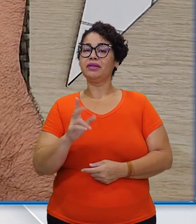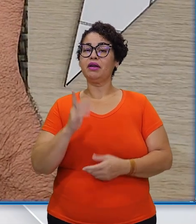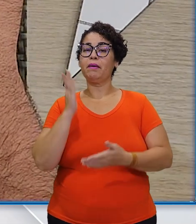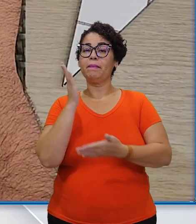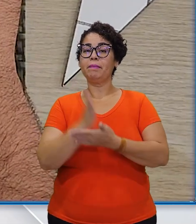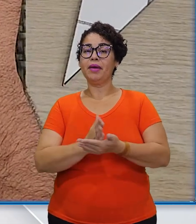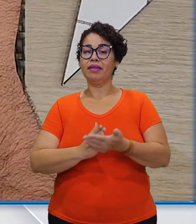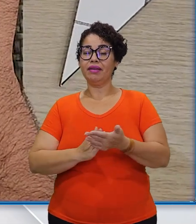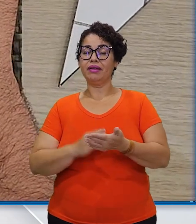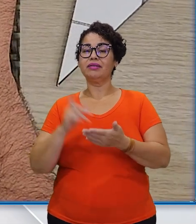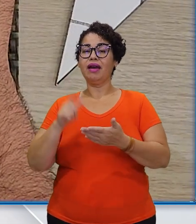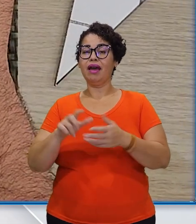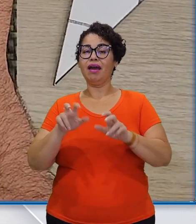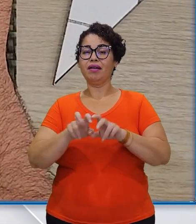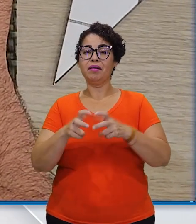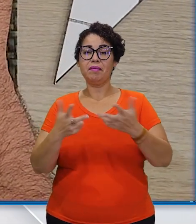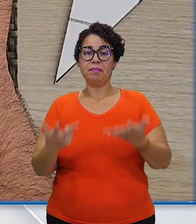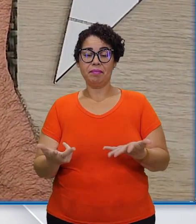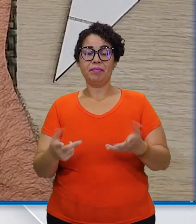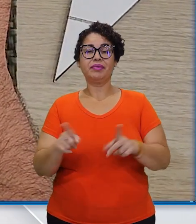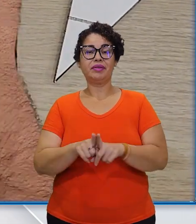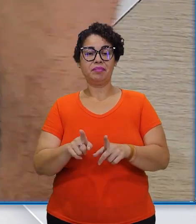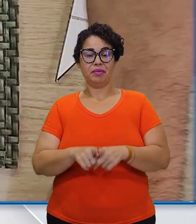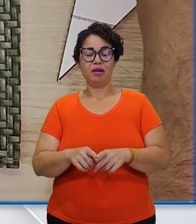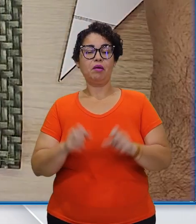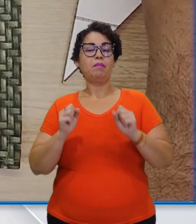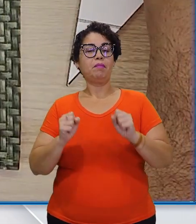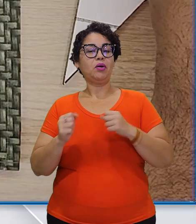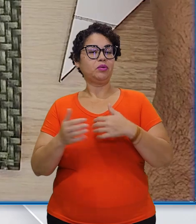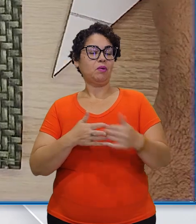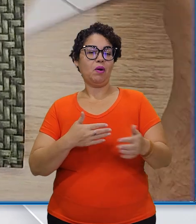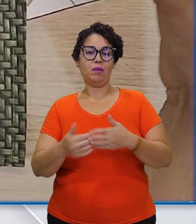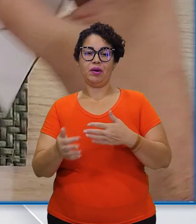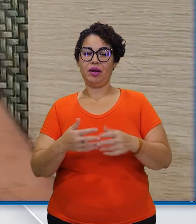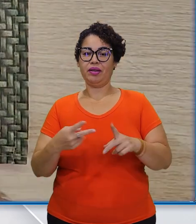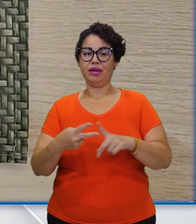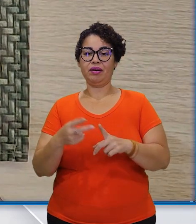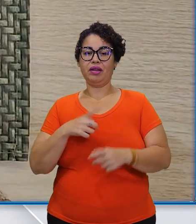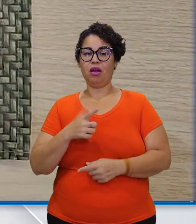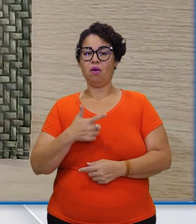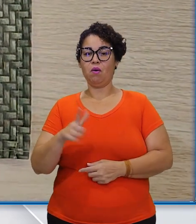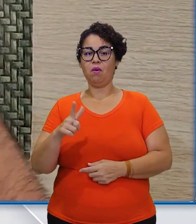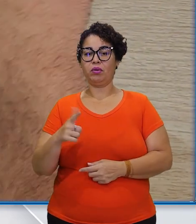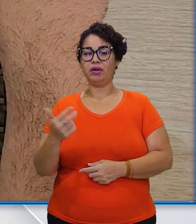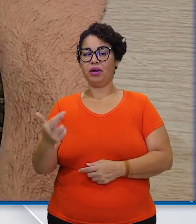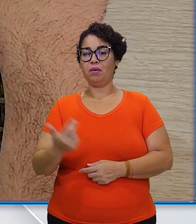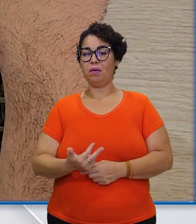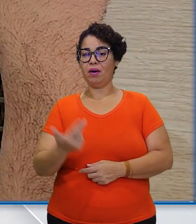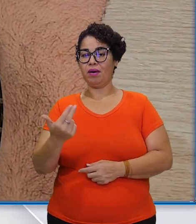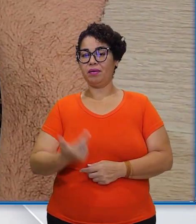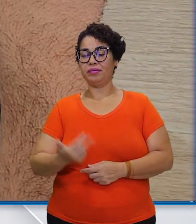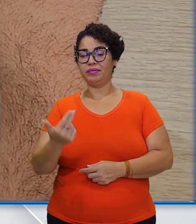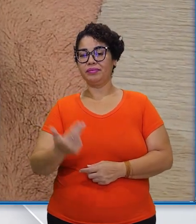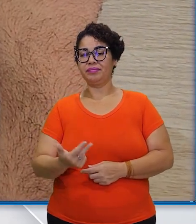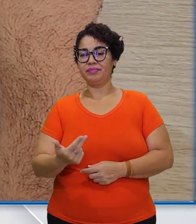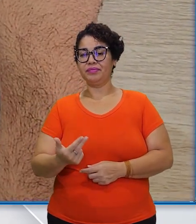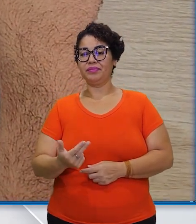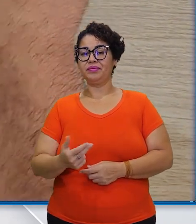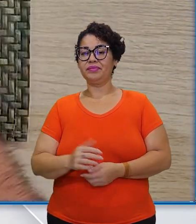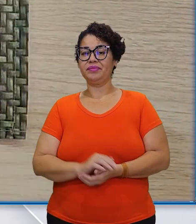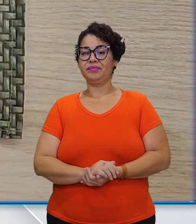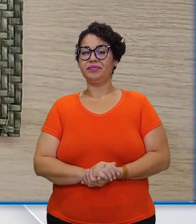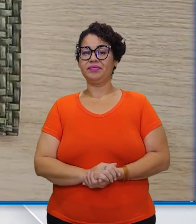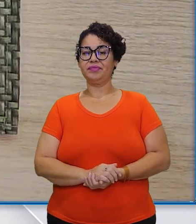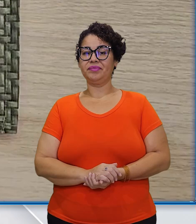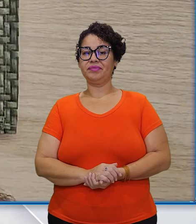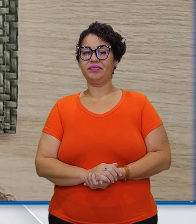a metade de um paralelogramo. Vale para qualquer triângulo. Eu tenho um outro triângulo aqui, ó, idêntico ao